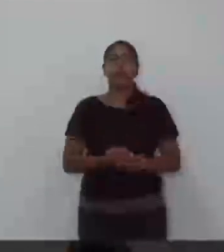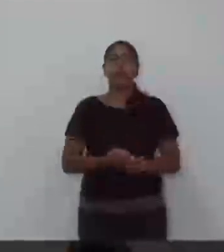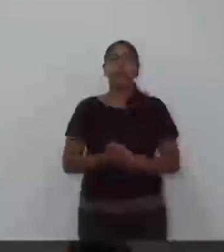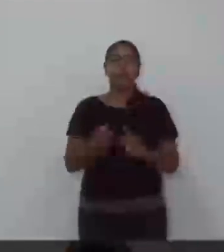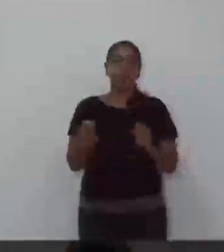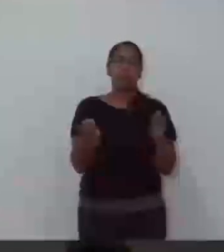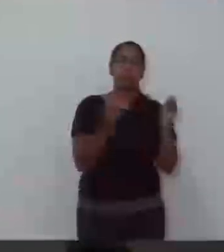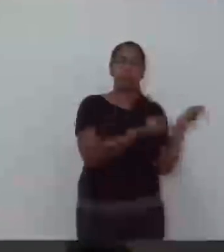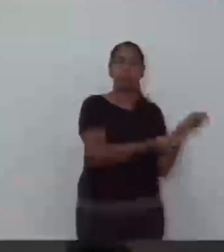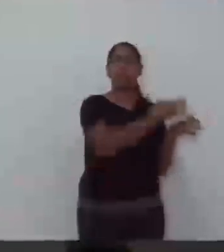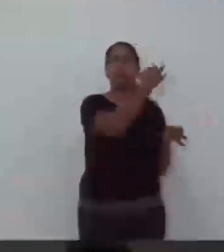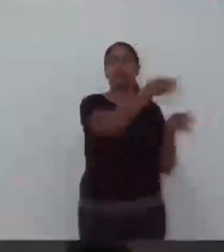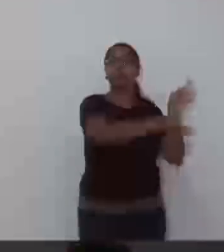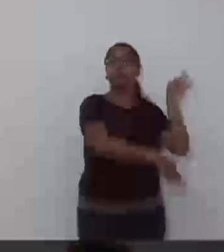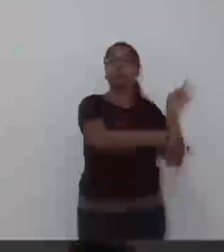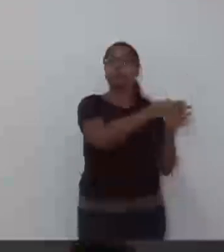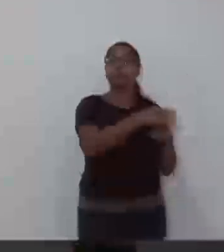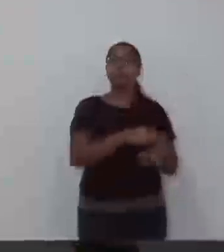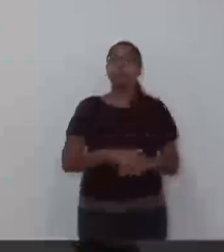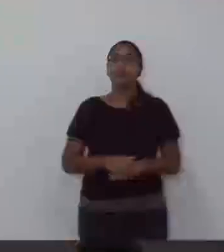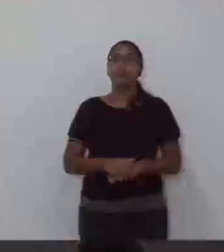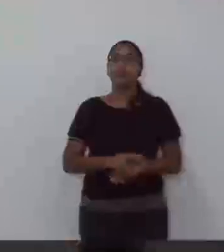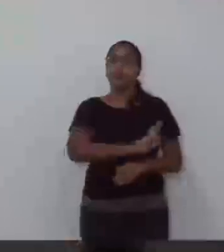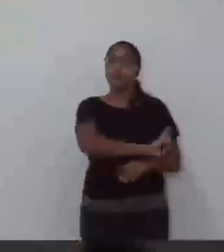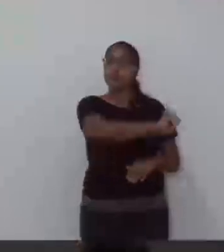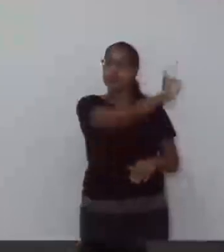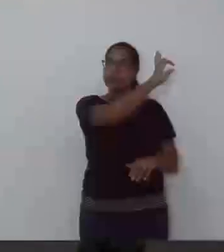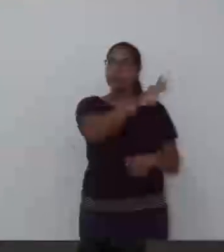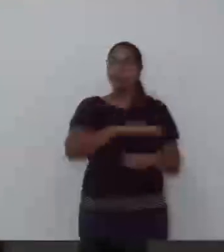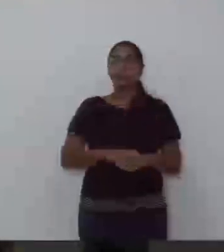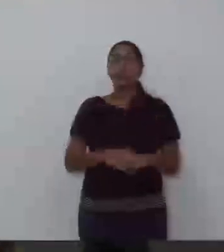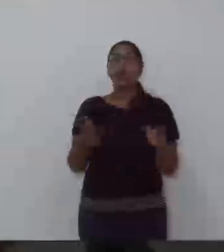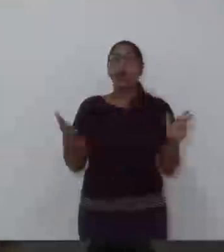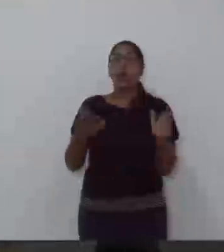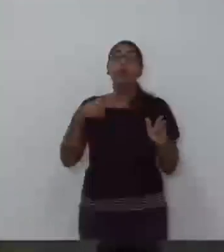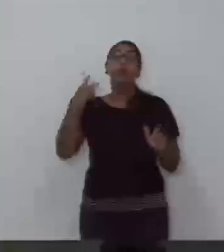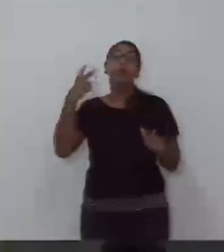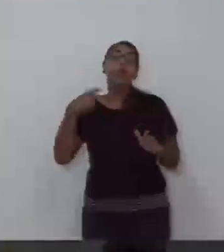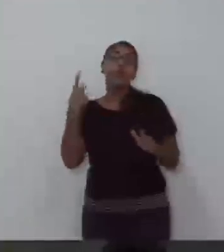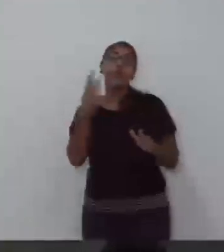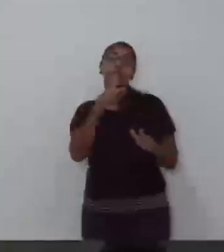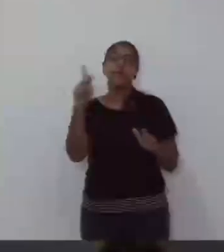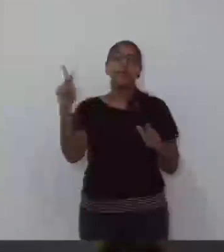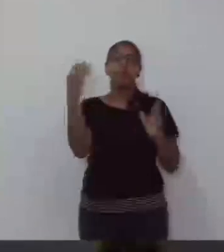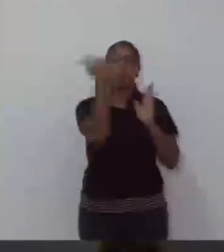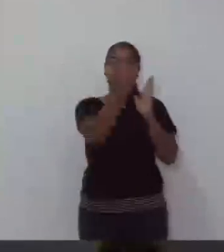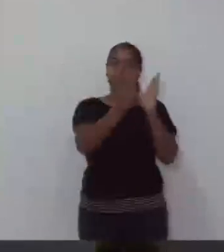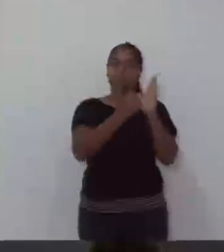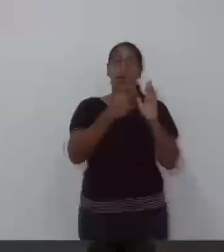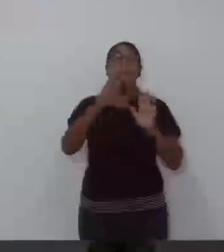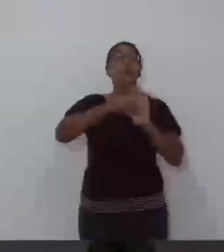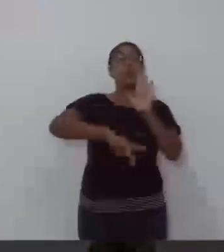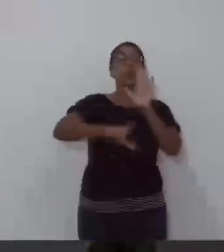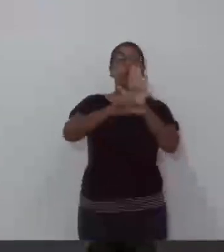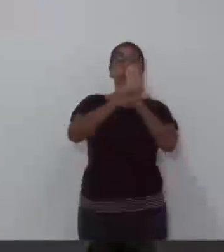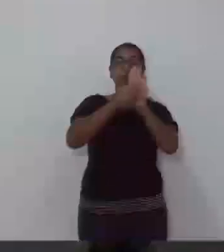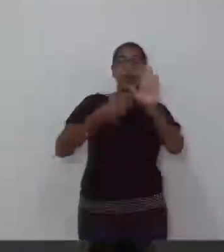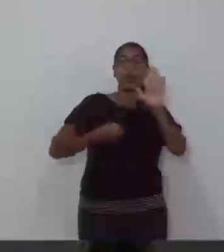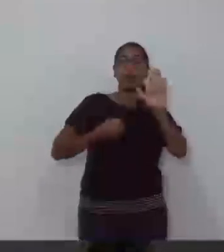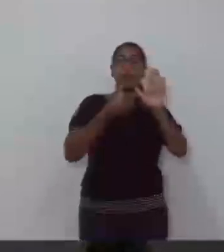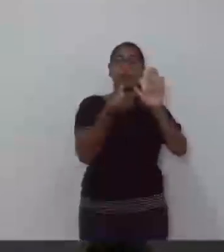Caminhe-se a Procuradoria Jurídica e as comissões permanentes. Expediente apresentado pelos vereadores. Projeto de lei. Projeto de lei